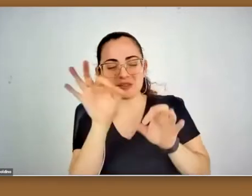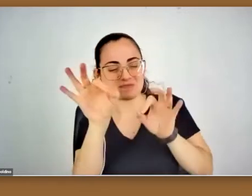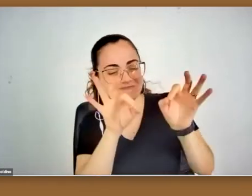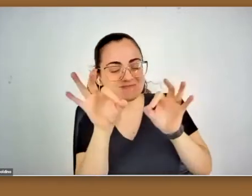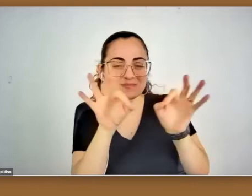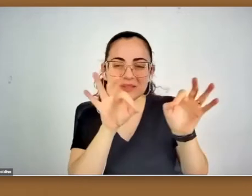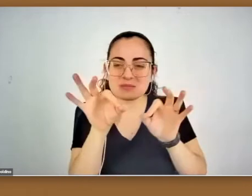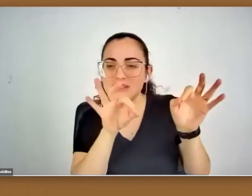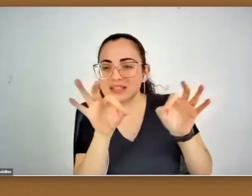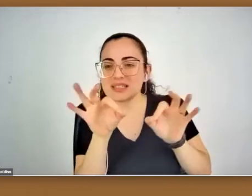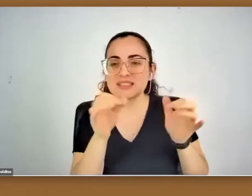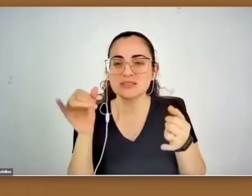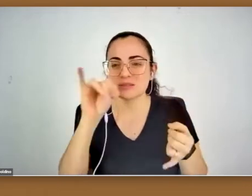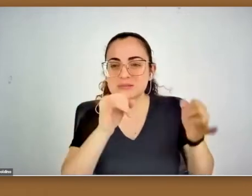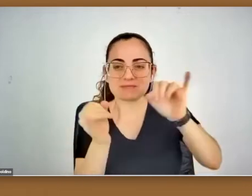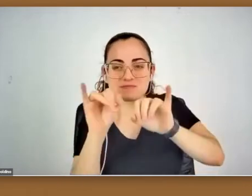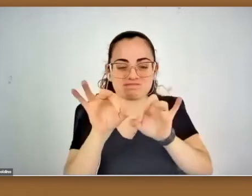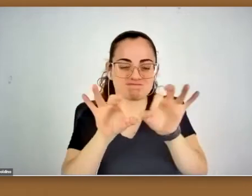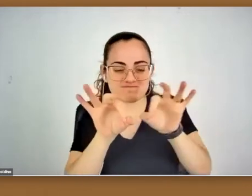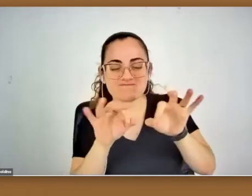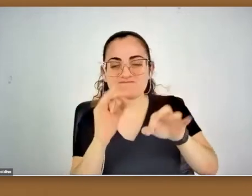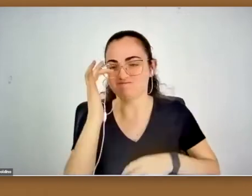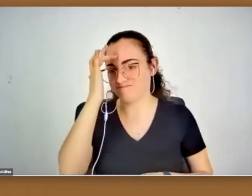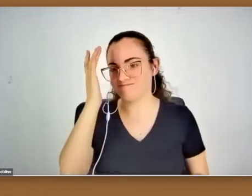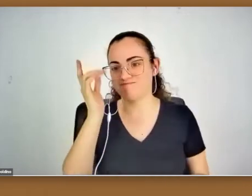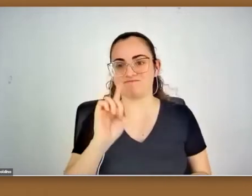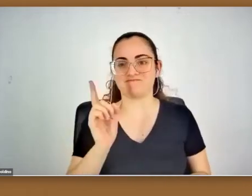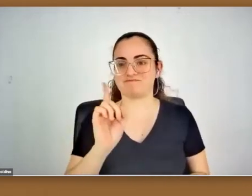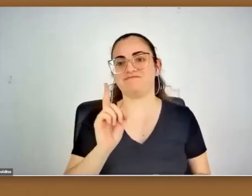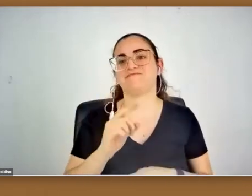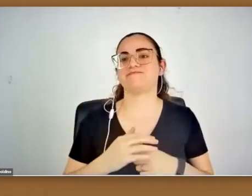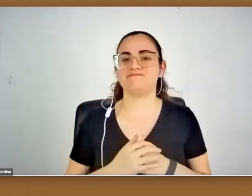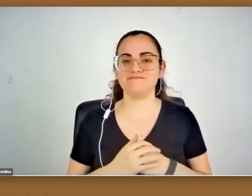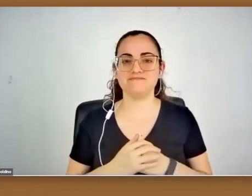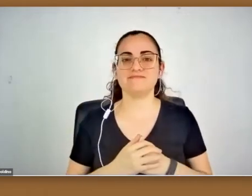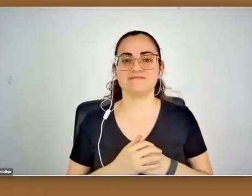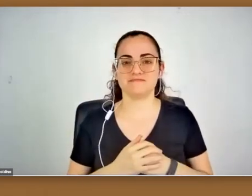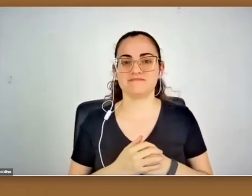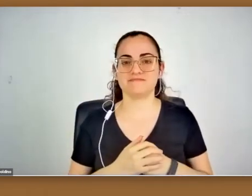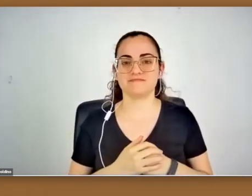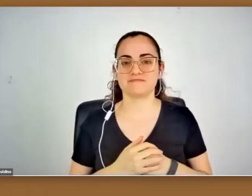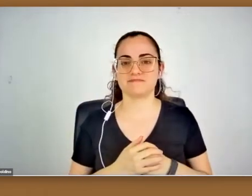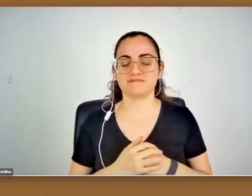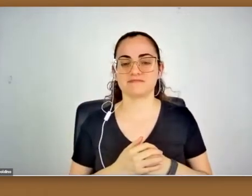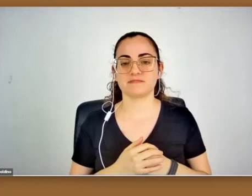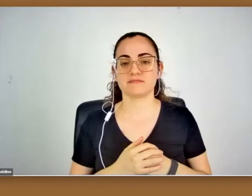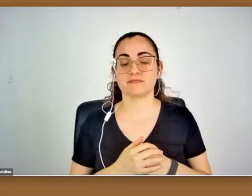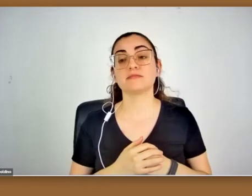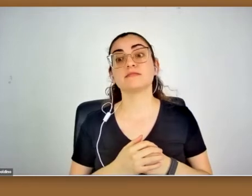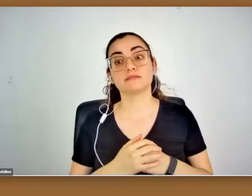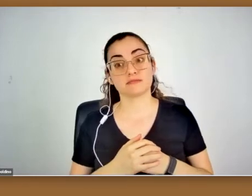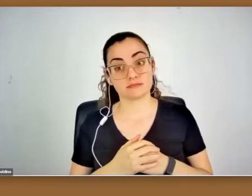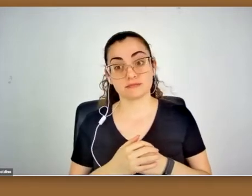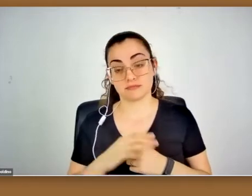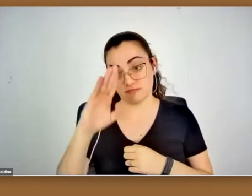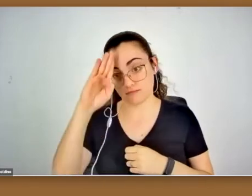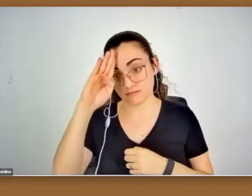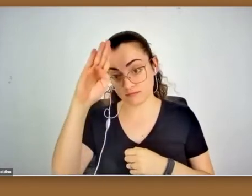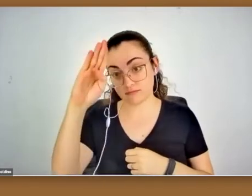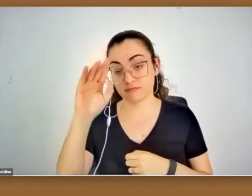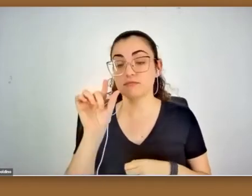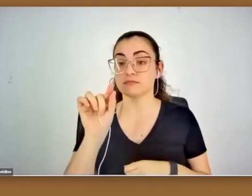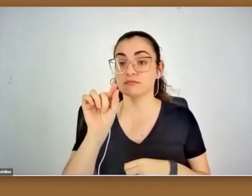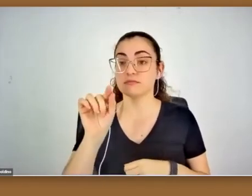esses vírus, tá? E aí a gente tem, né, boa parte do que a gente faz de prevenção é no combate do vetor, no combate do